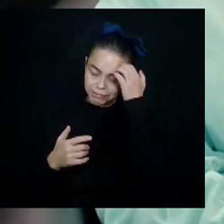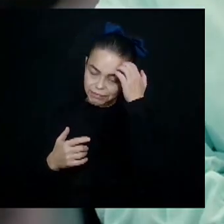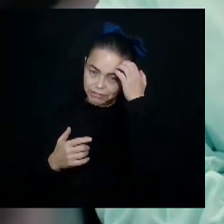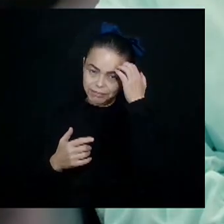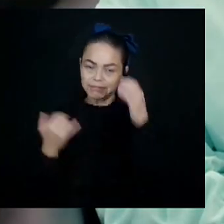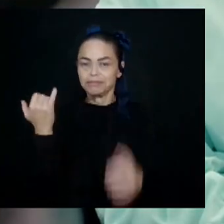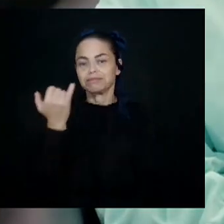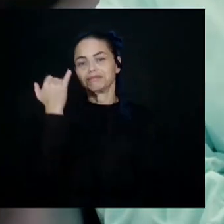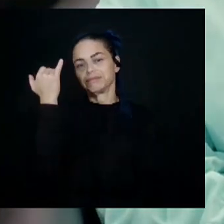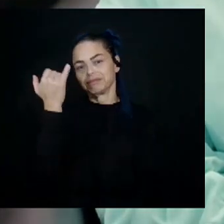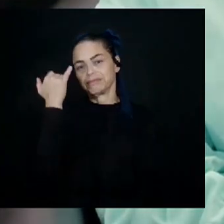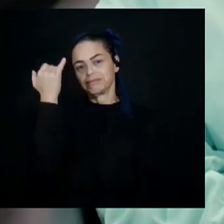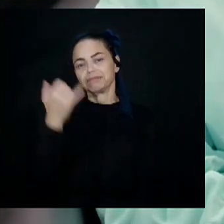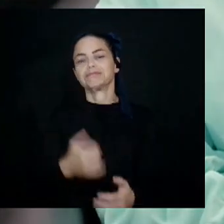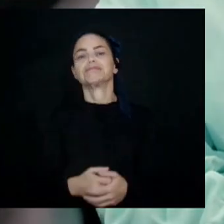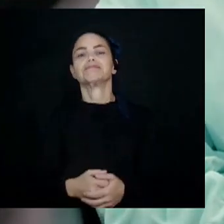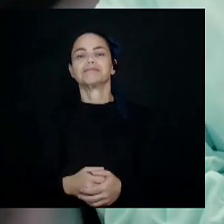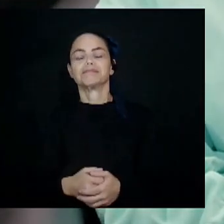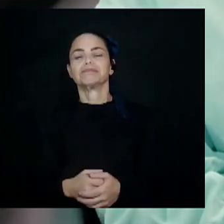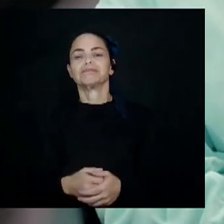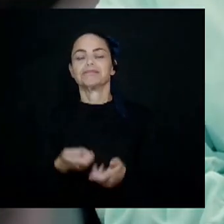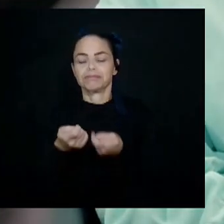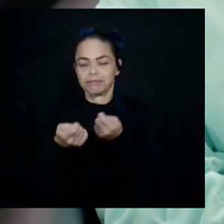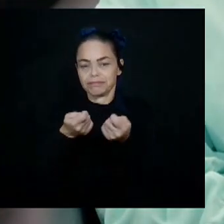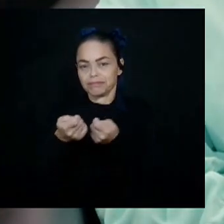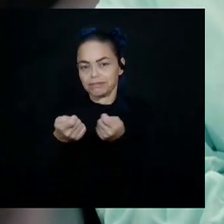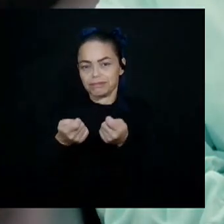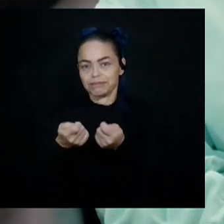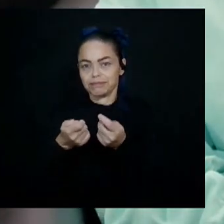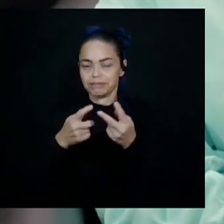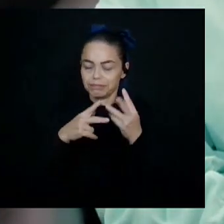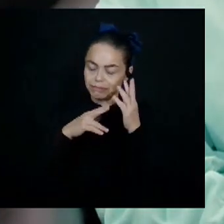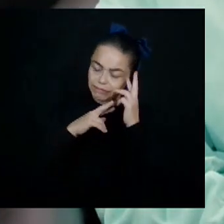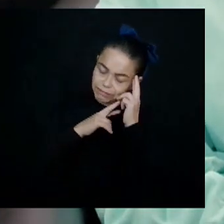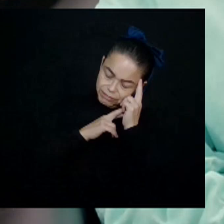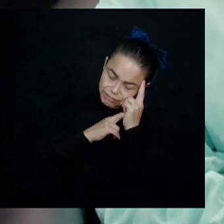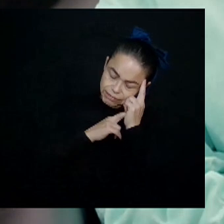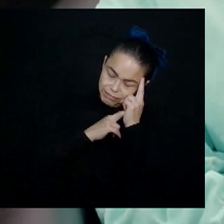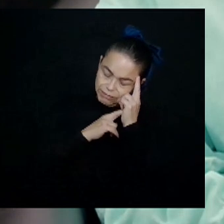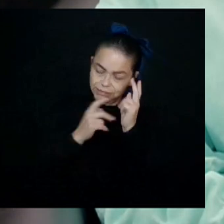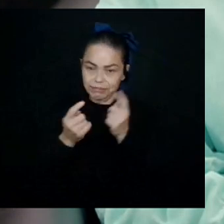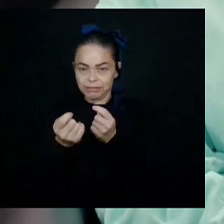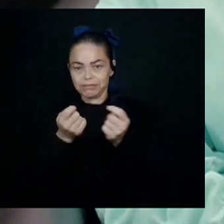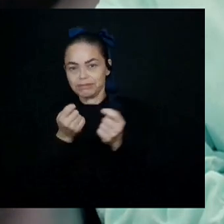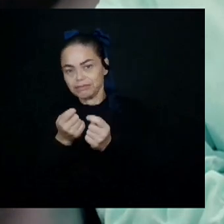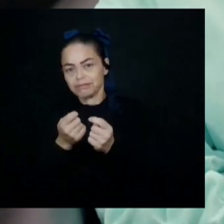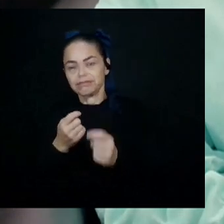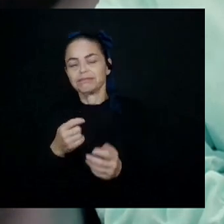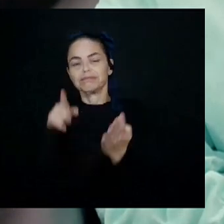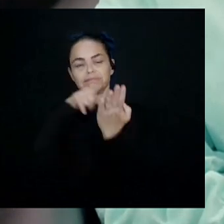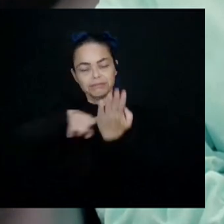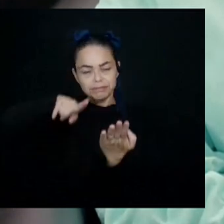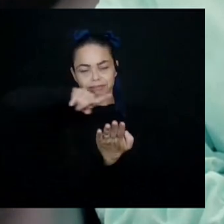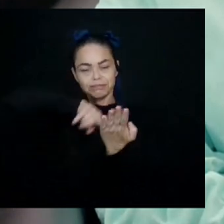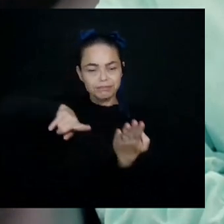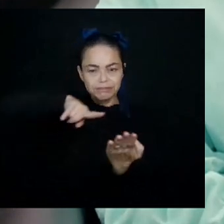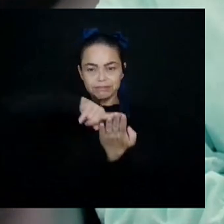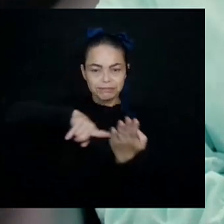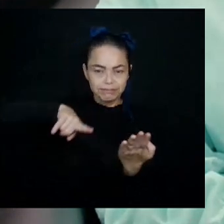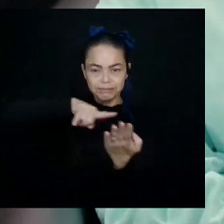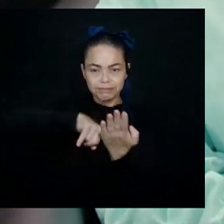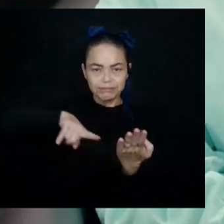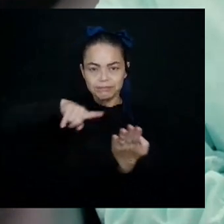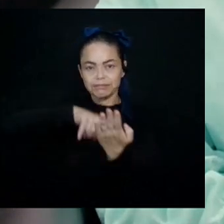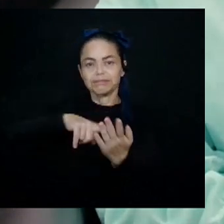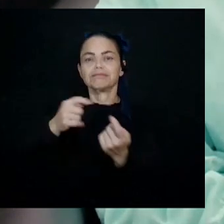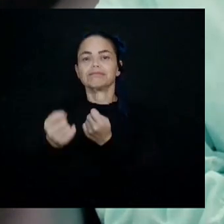importantíssimo a regulação do sono, controlar o excesso de telas. Tem que ser controlado não